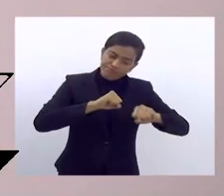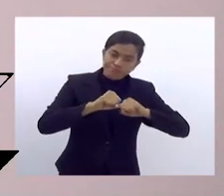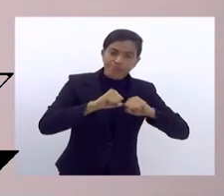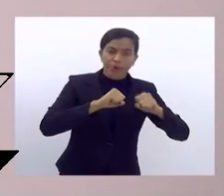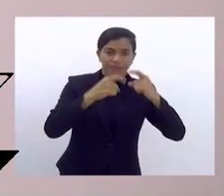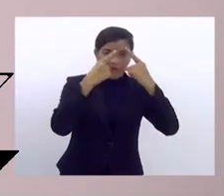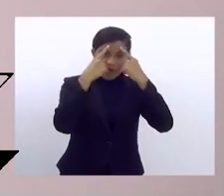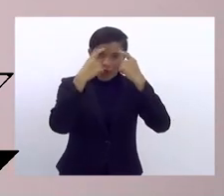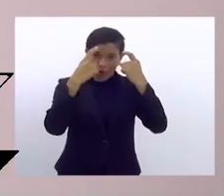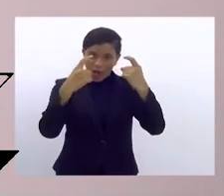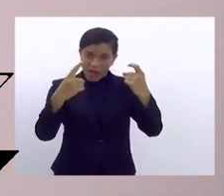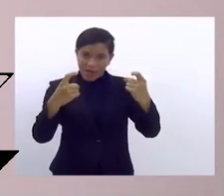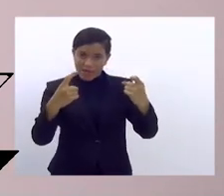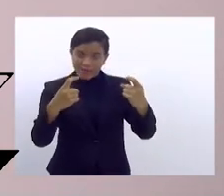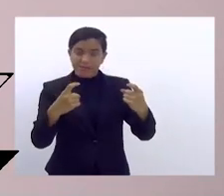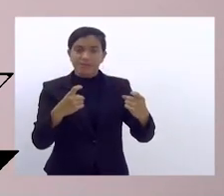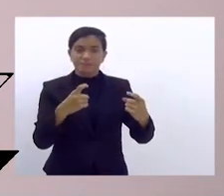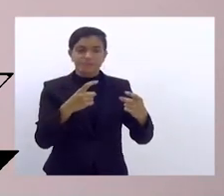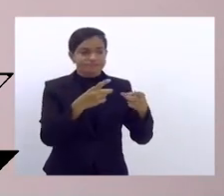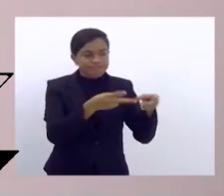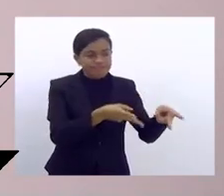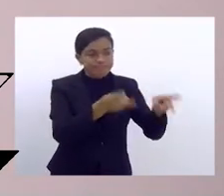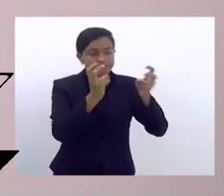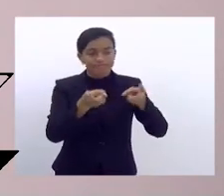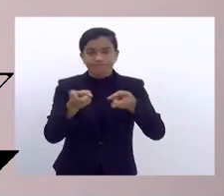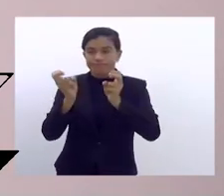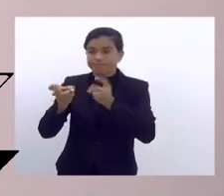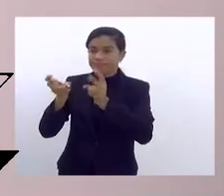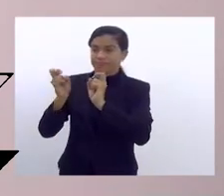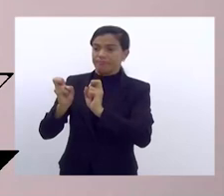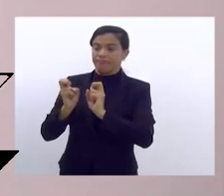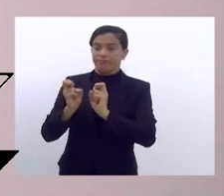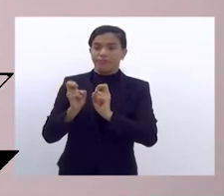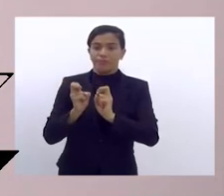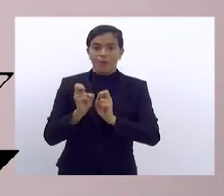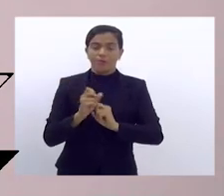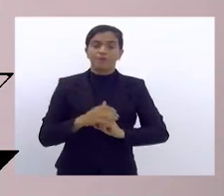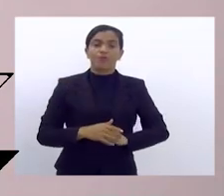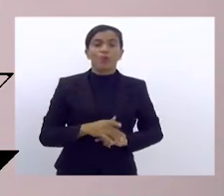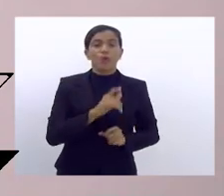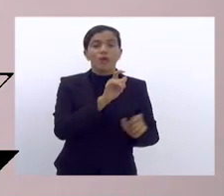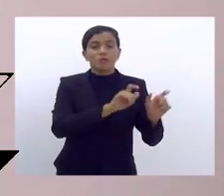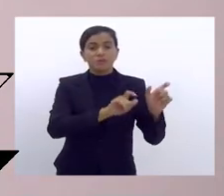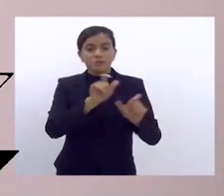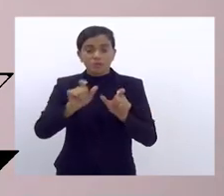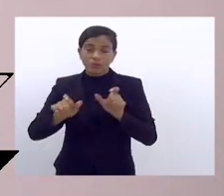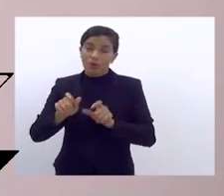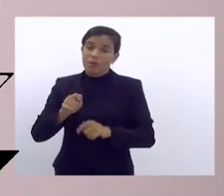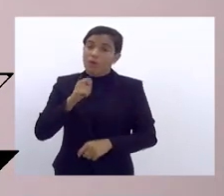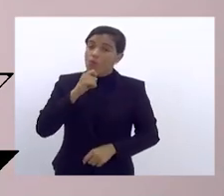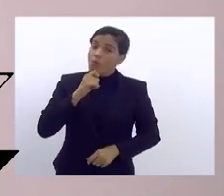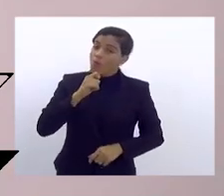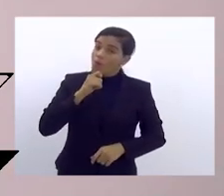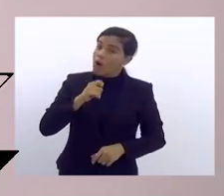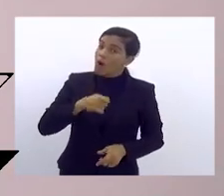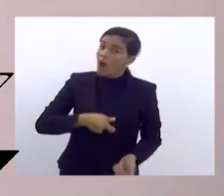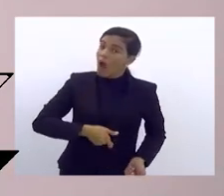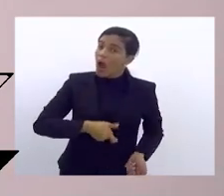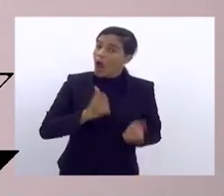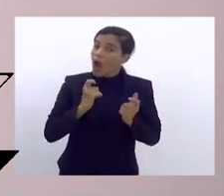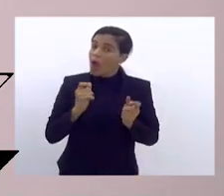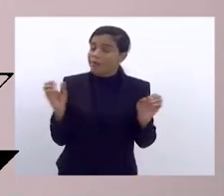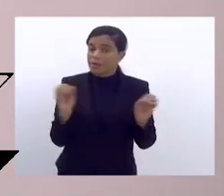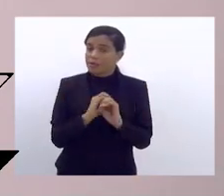nelas se expressam com os seus sujeitos desarmados os estudantes